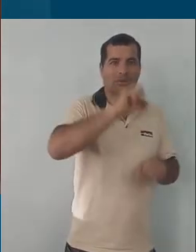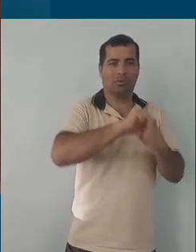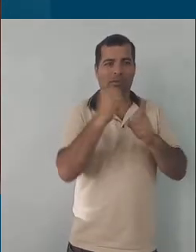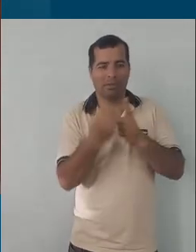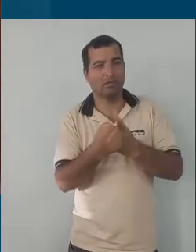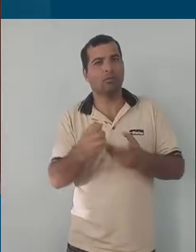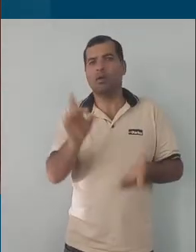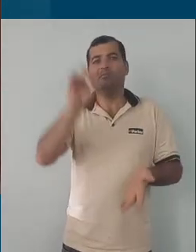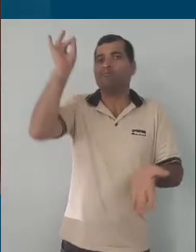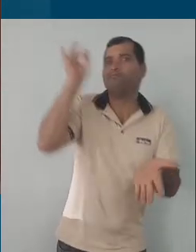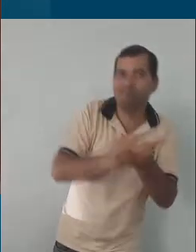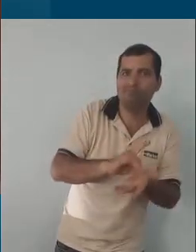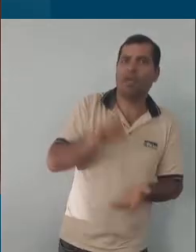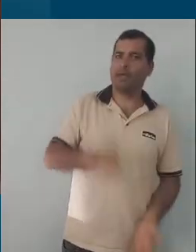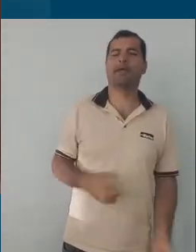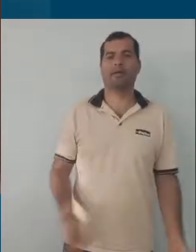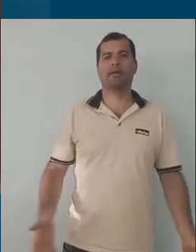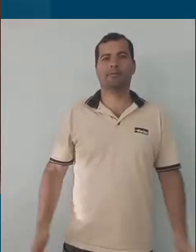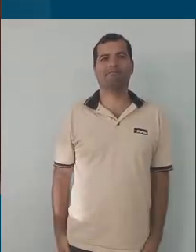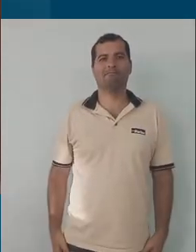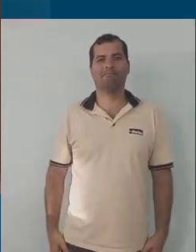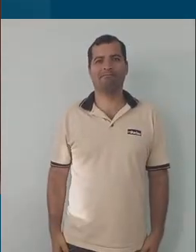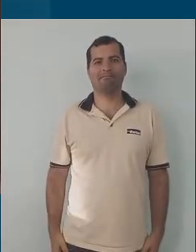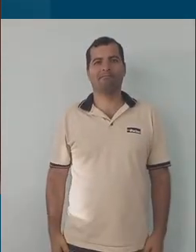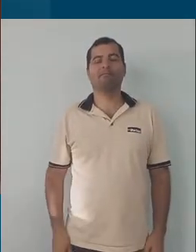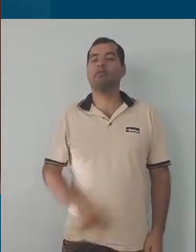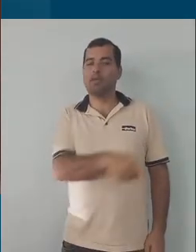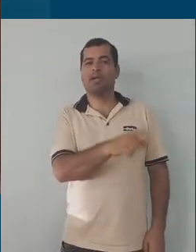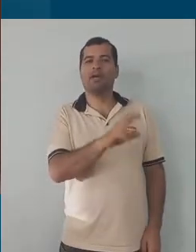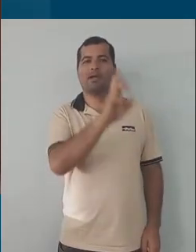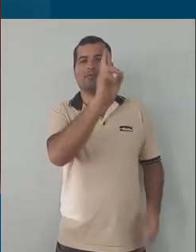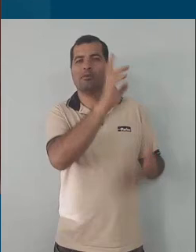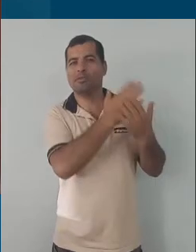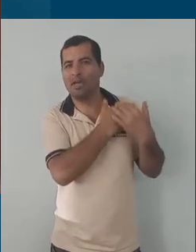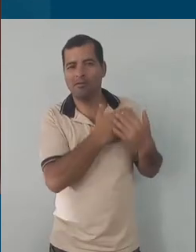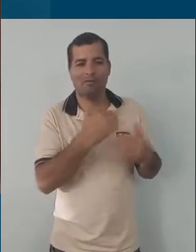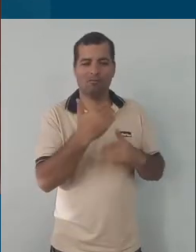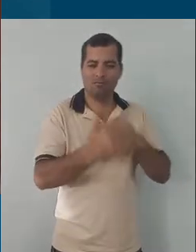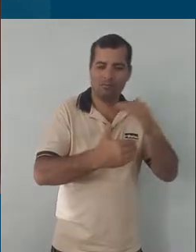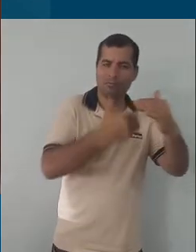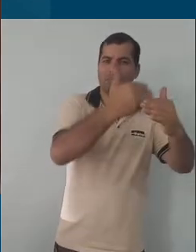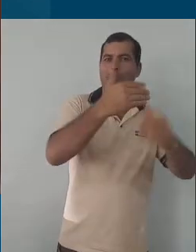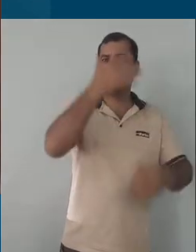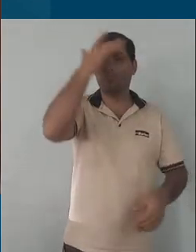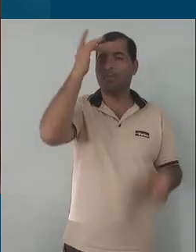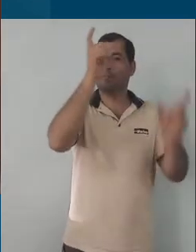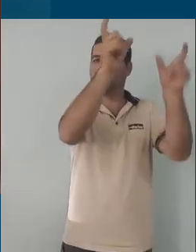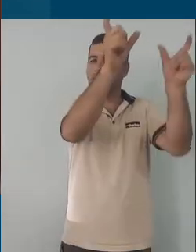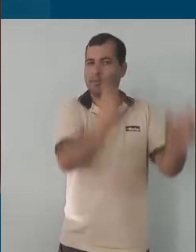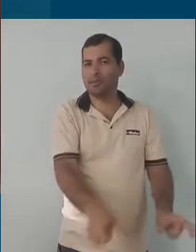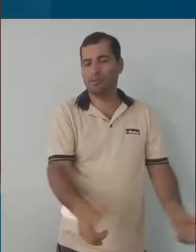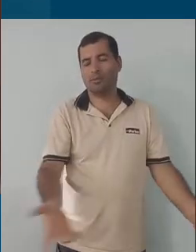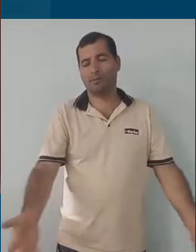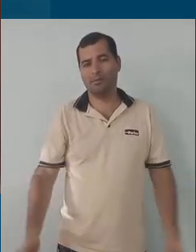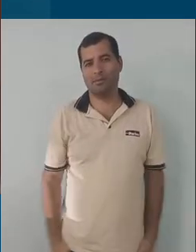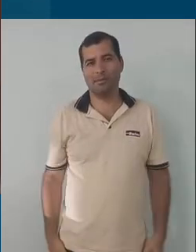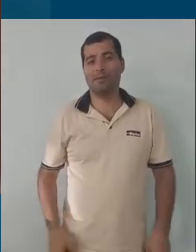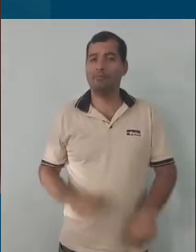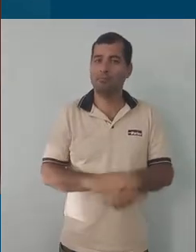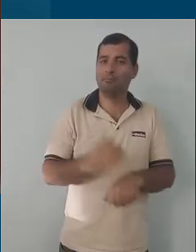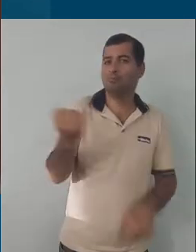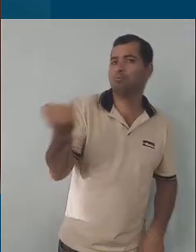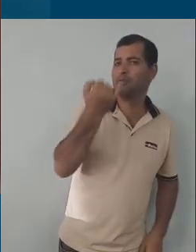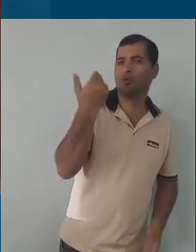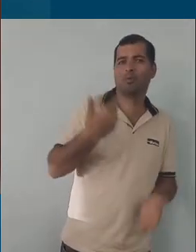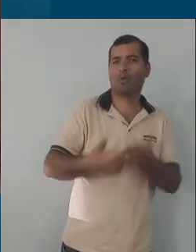verdade, né? Ele é o responsável pela formação das pessoas. né? É Sim. muito mais importante do que qualquer